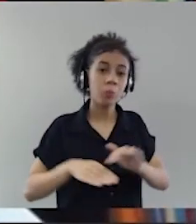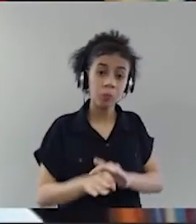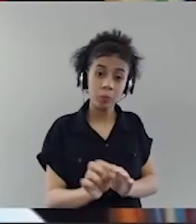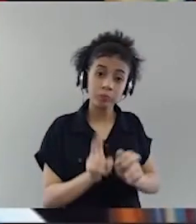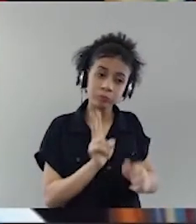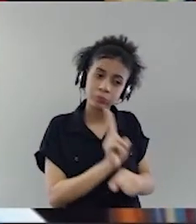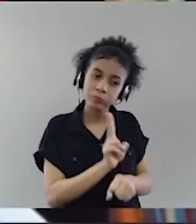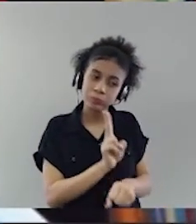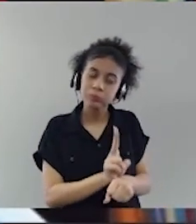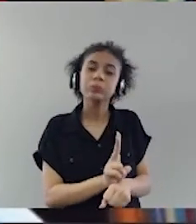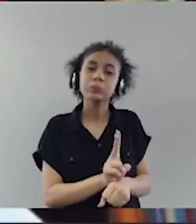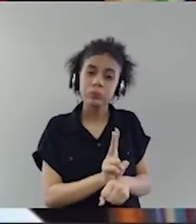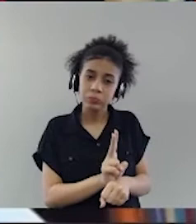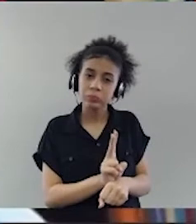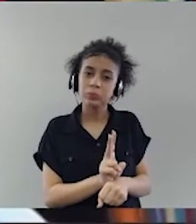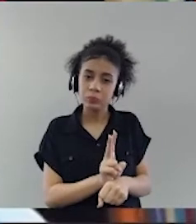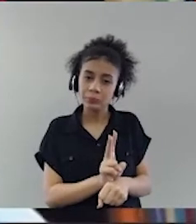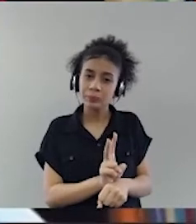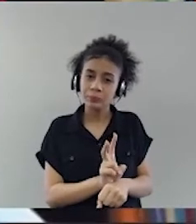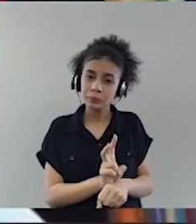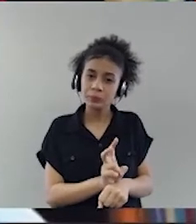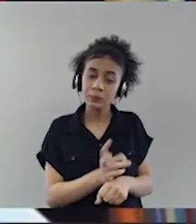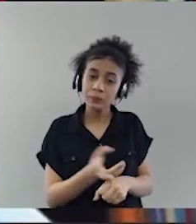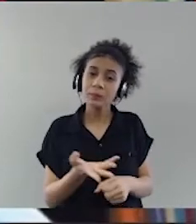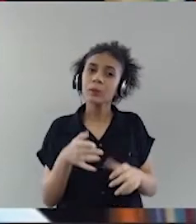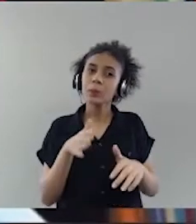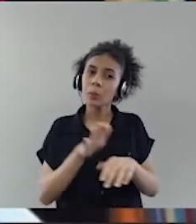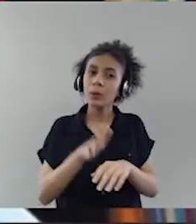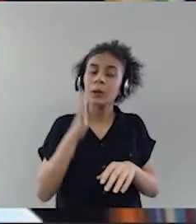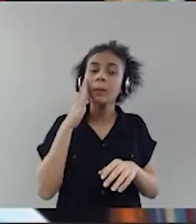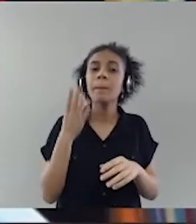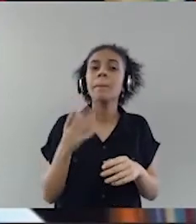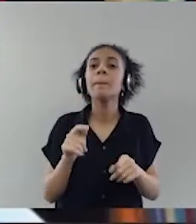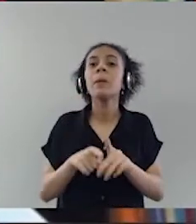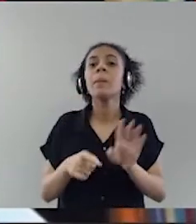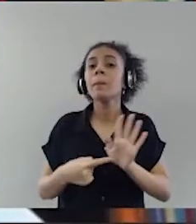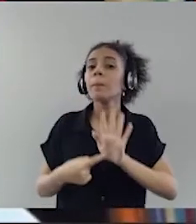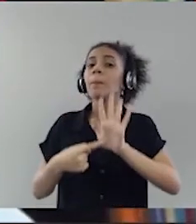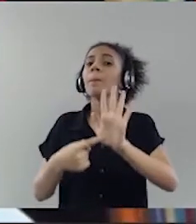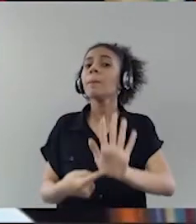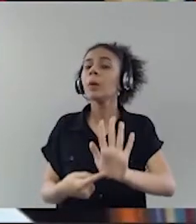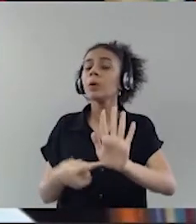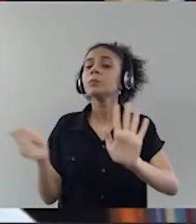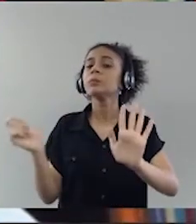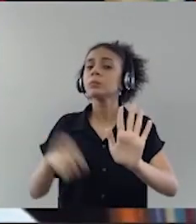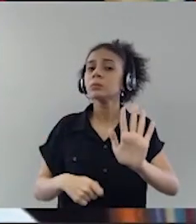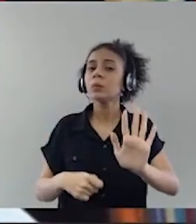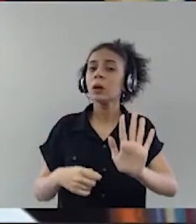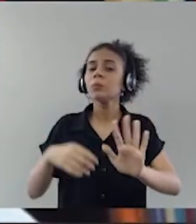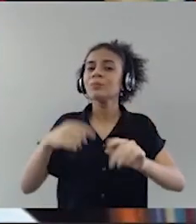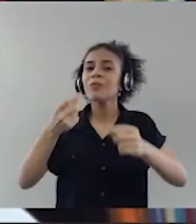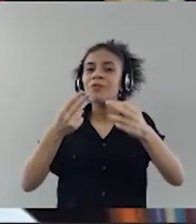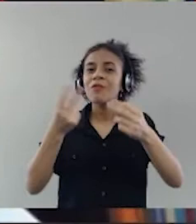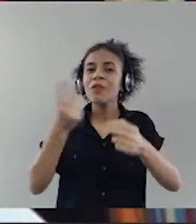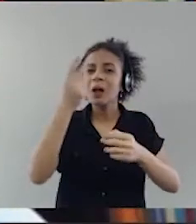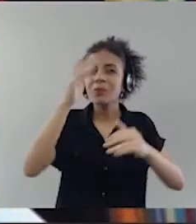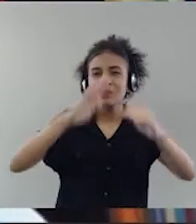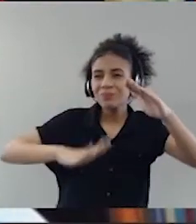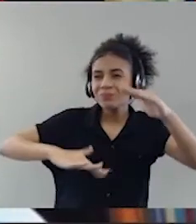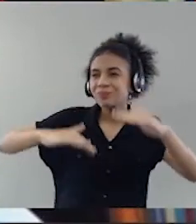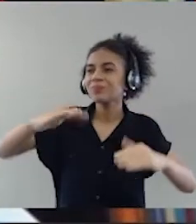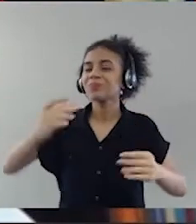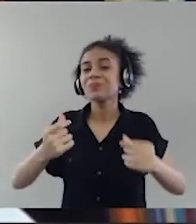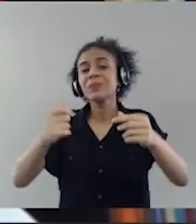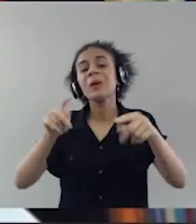prévio, para resguardar a sua boa-fé e para demonstrar da forma possível essas oscilações nos preços que podem